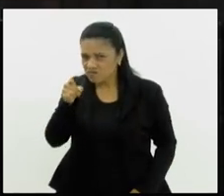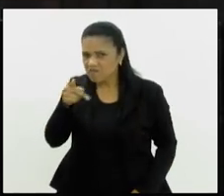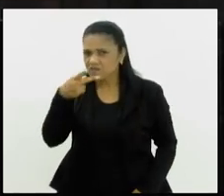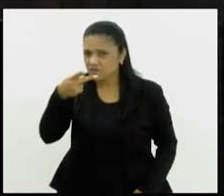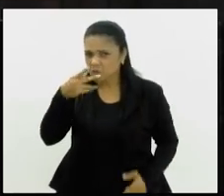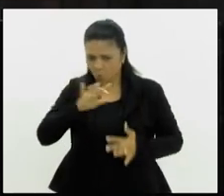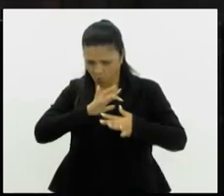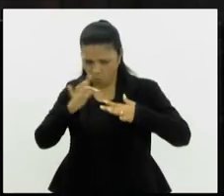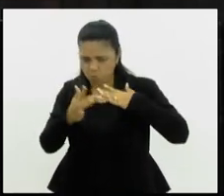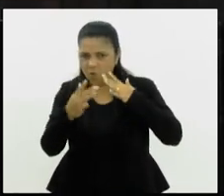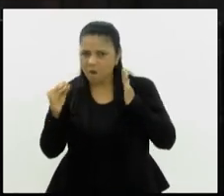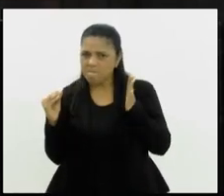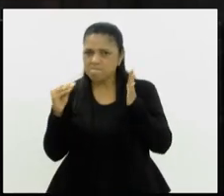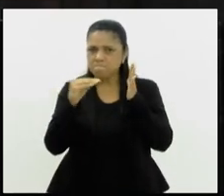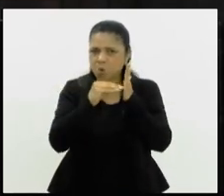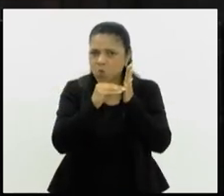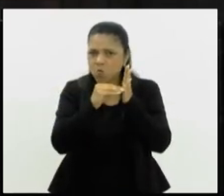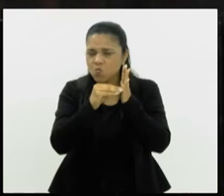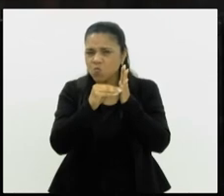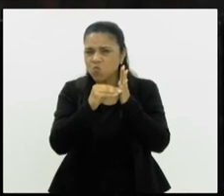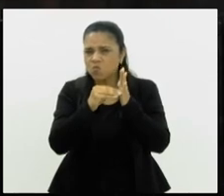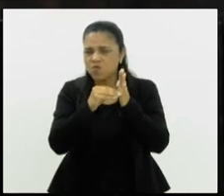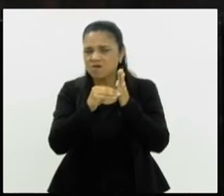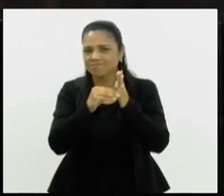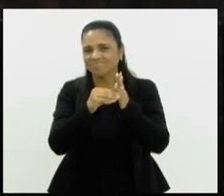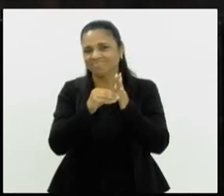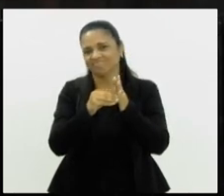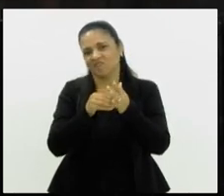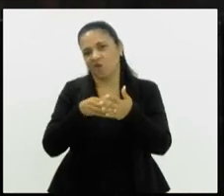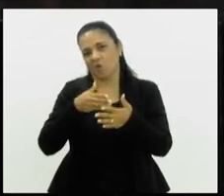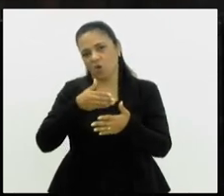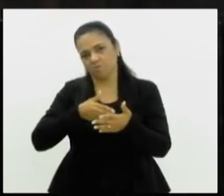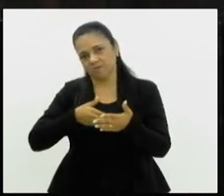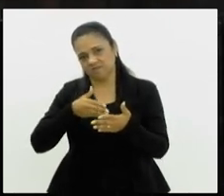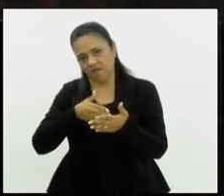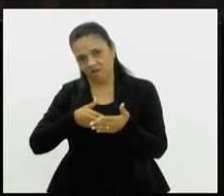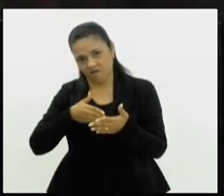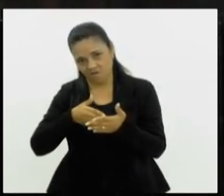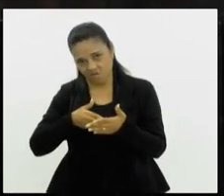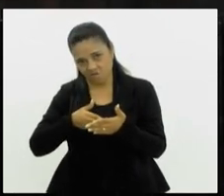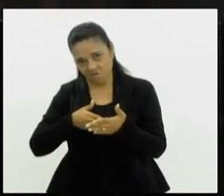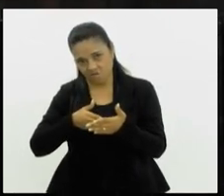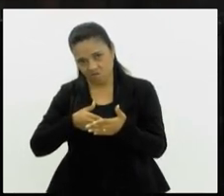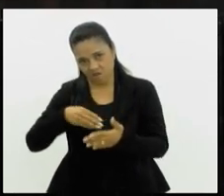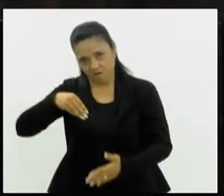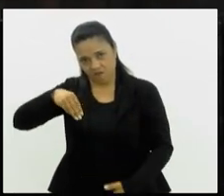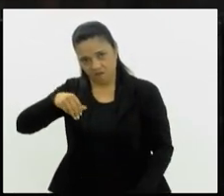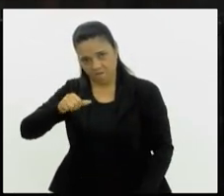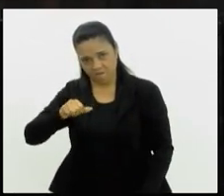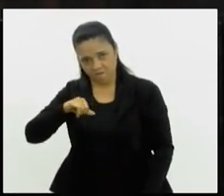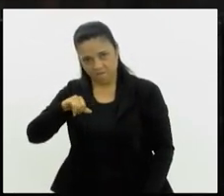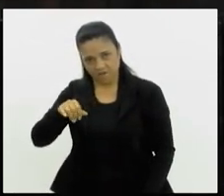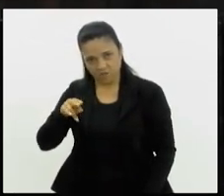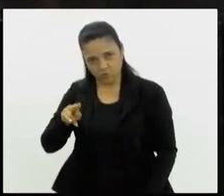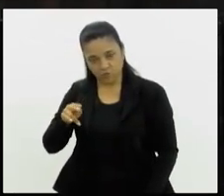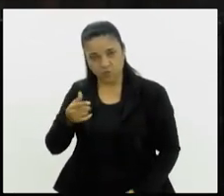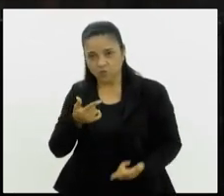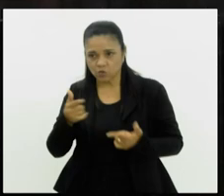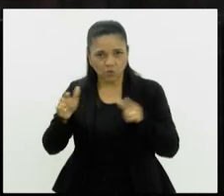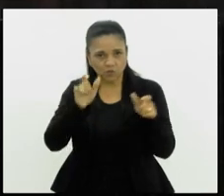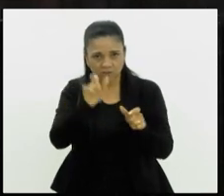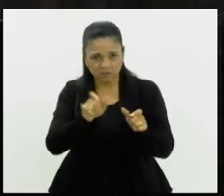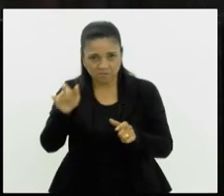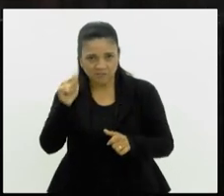nas redes nada mais é do que mais um obstáculo, presidente, que a Maju e todas as outras vão ter que